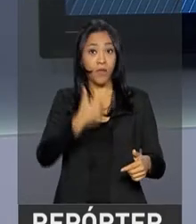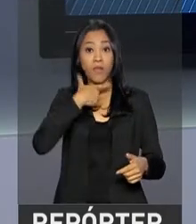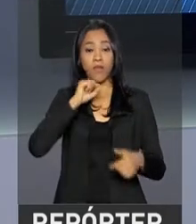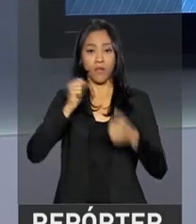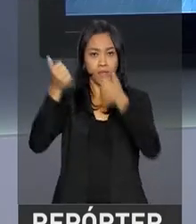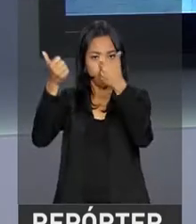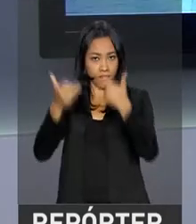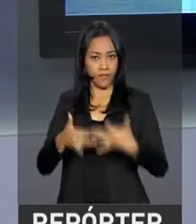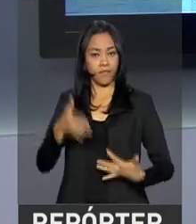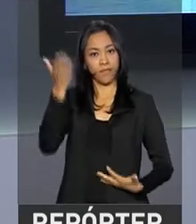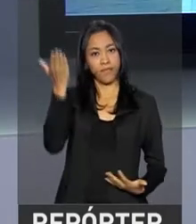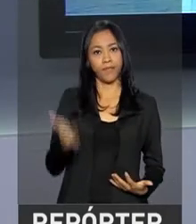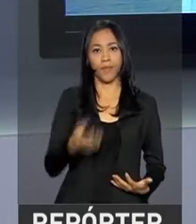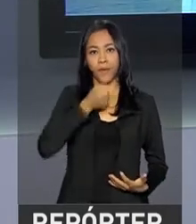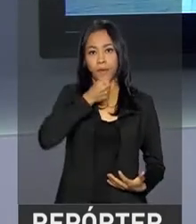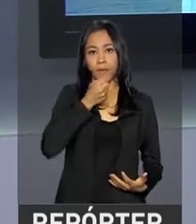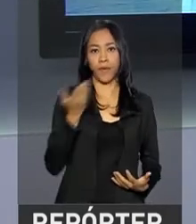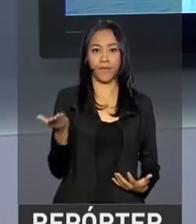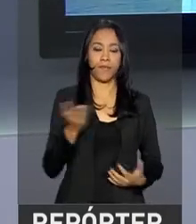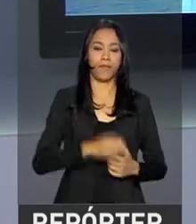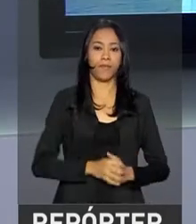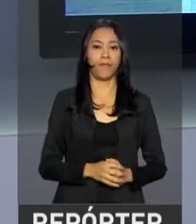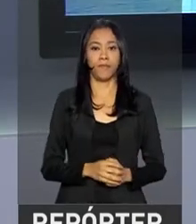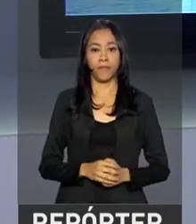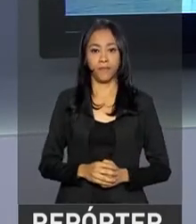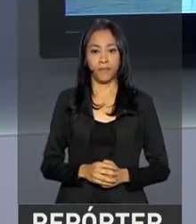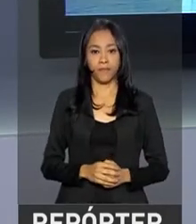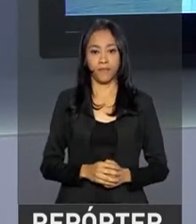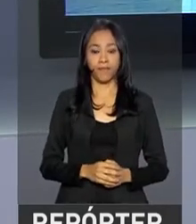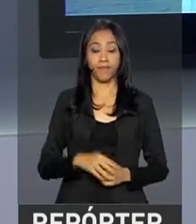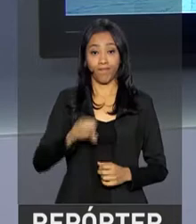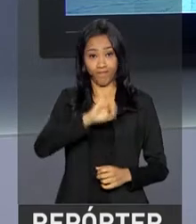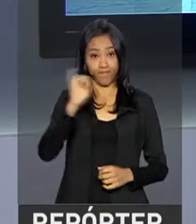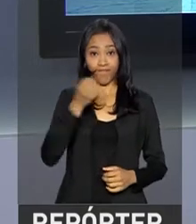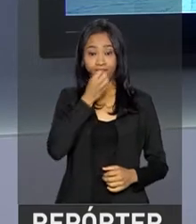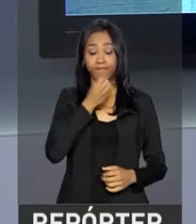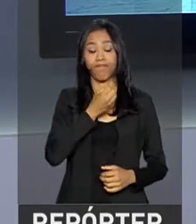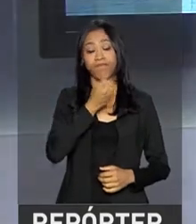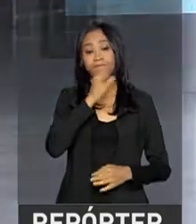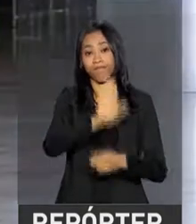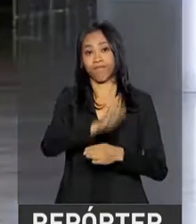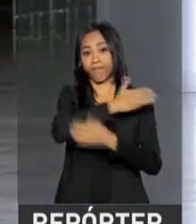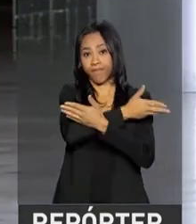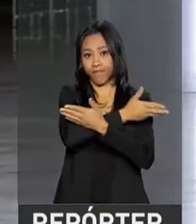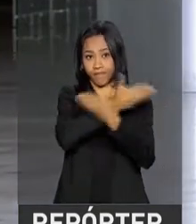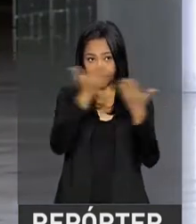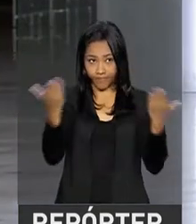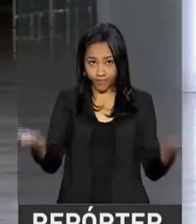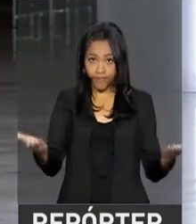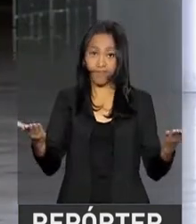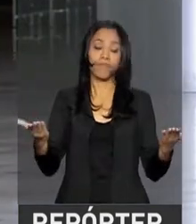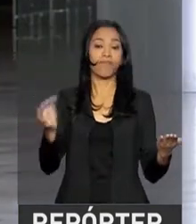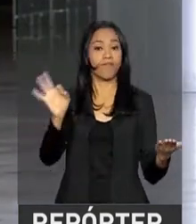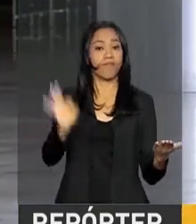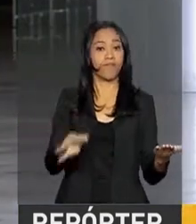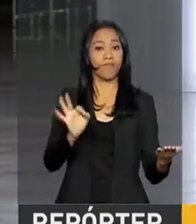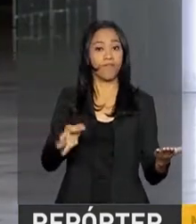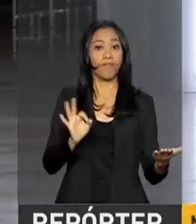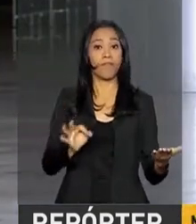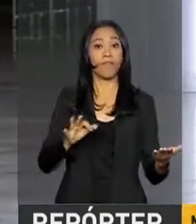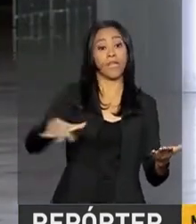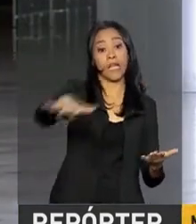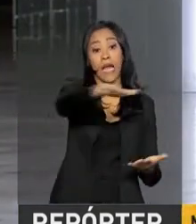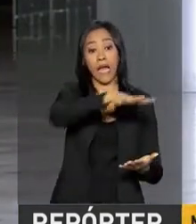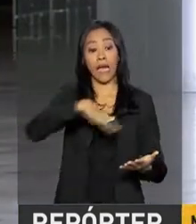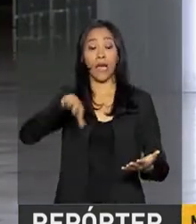repórter ney pereira a lei é com você lá roberto boa tarde a todos exatamente roberto o mercado